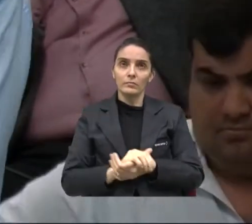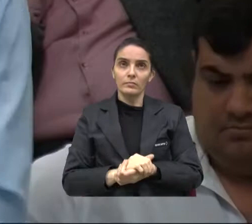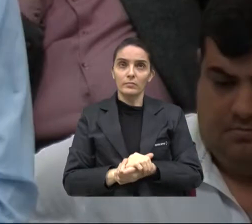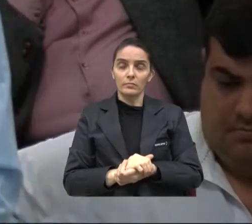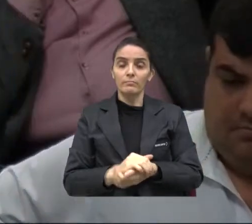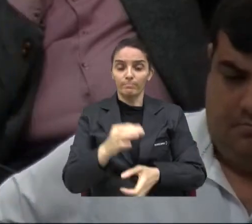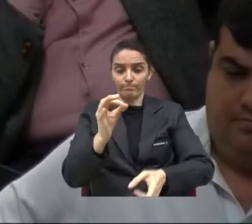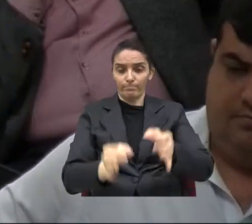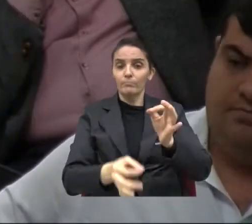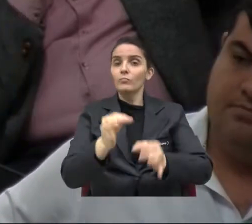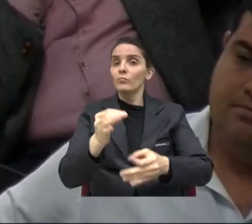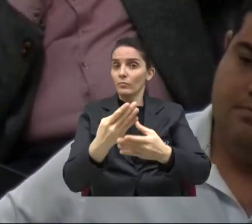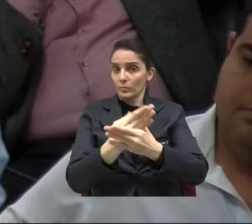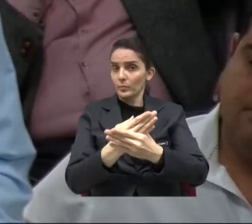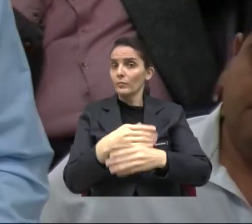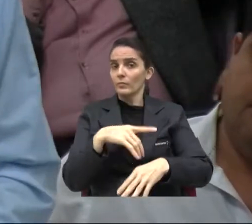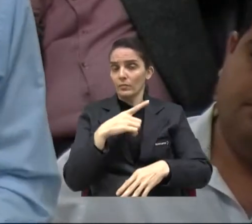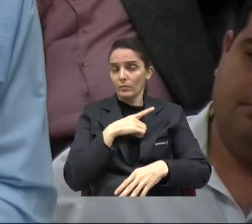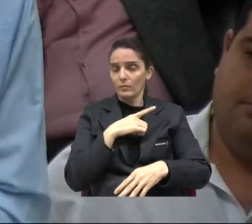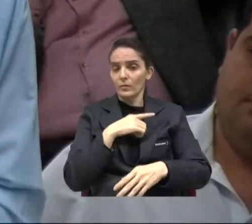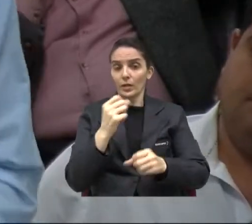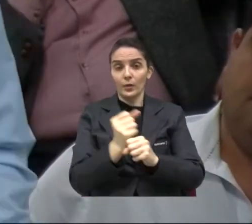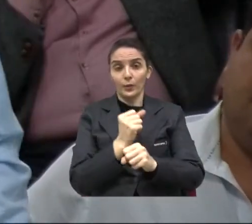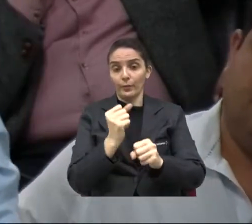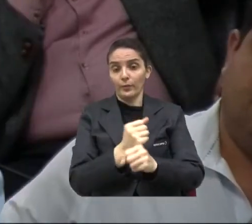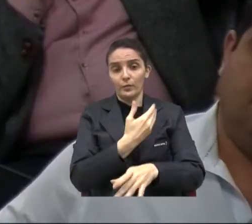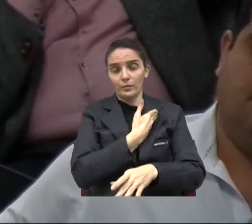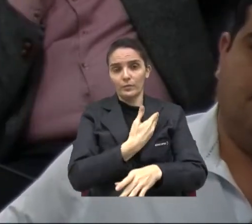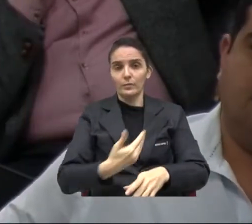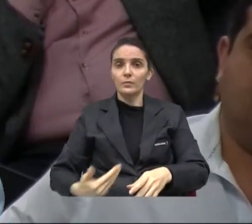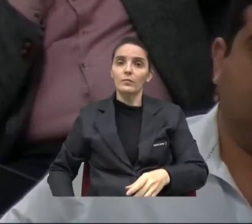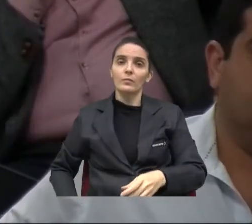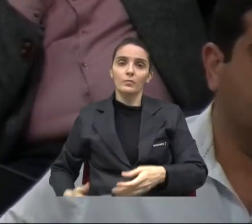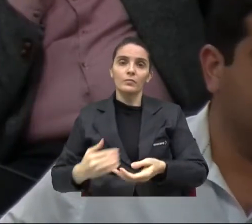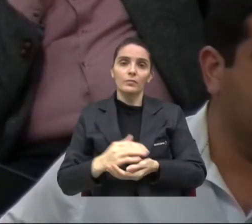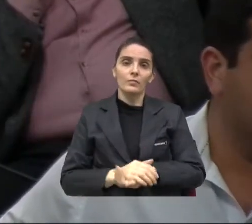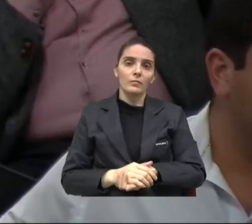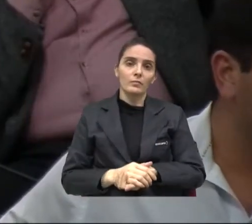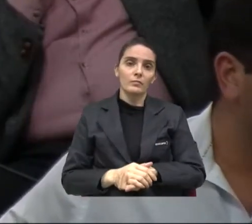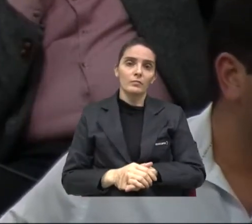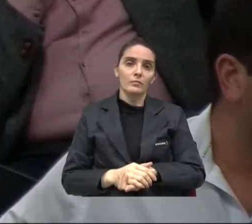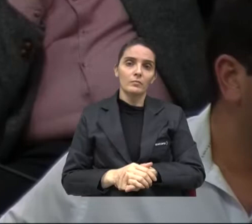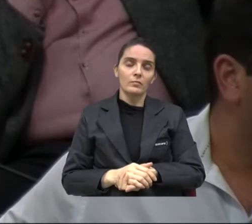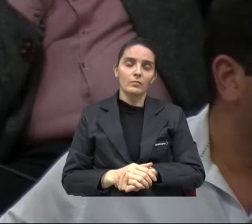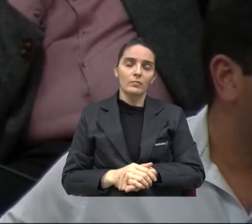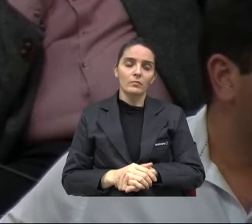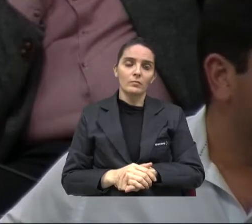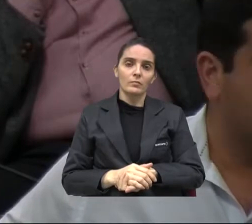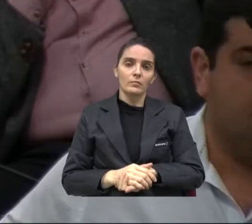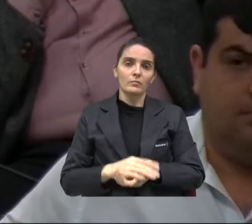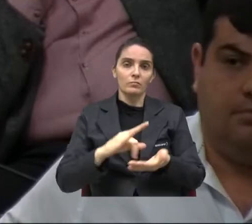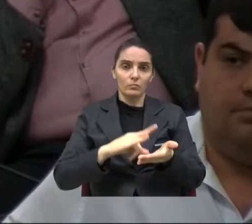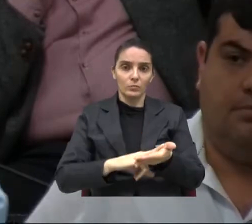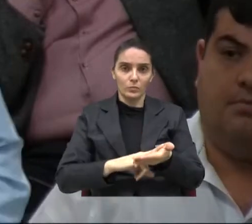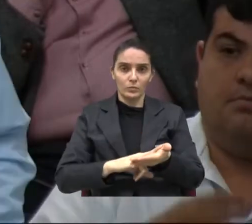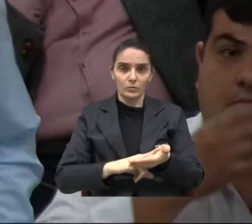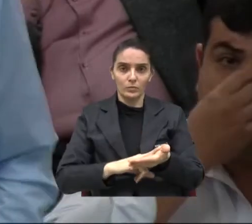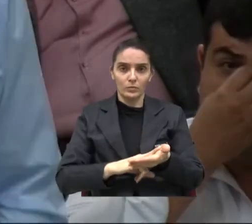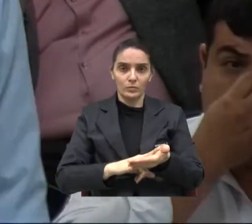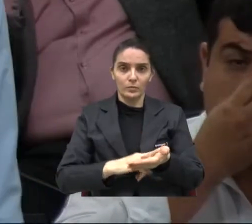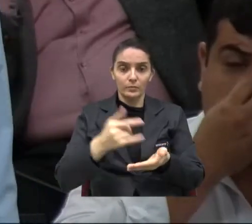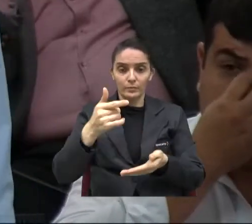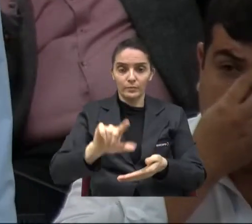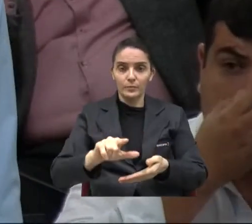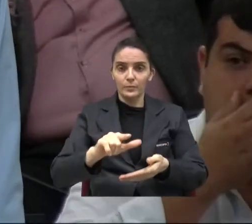isso. Então, mais uma obra do governo, de um governo que renovou para 2040. Eu acho que nós temos que